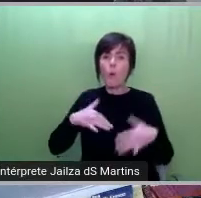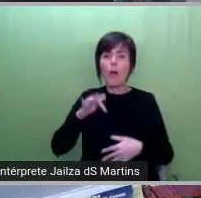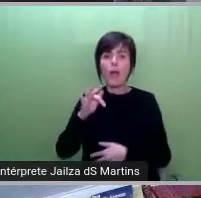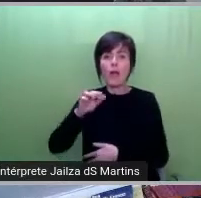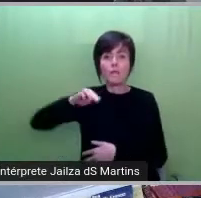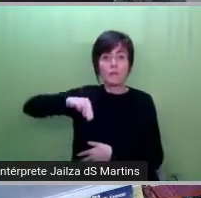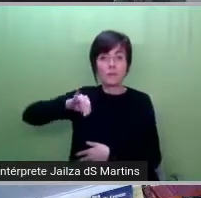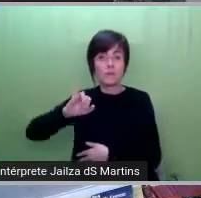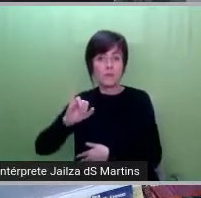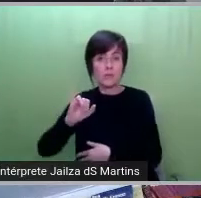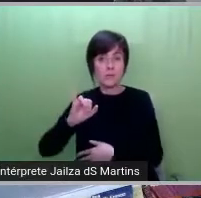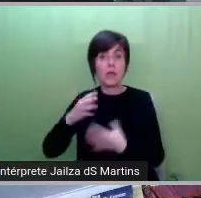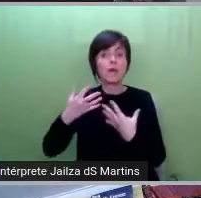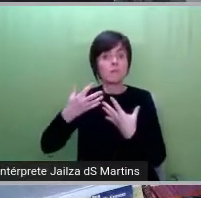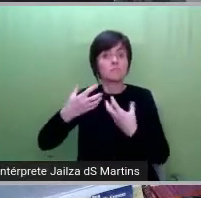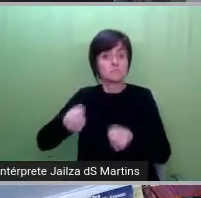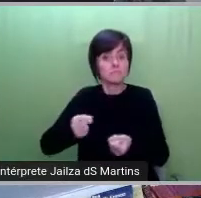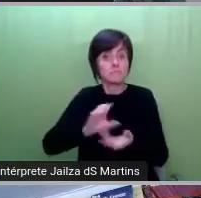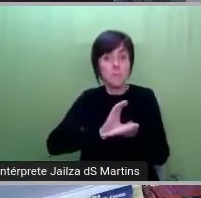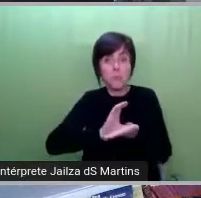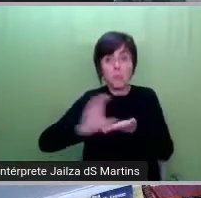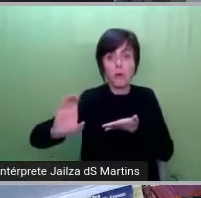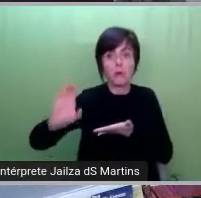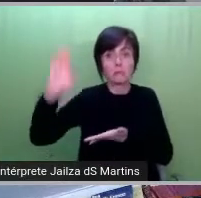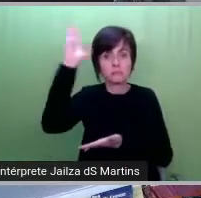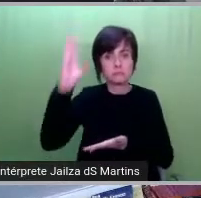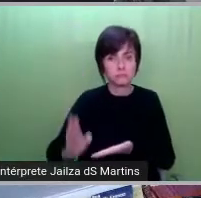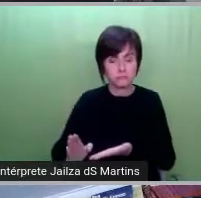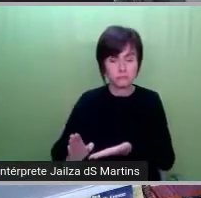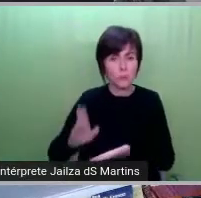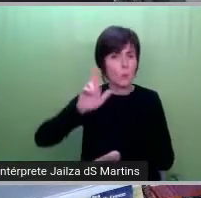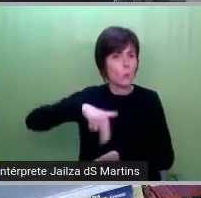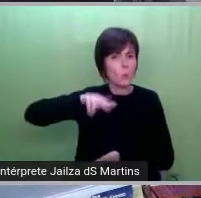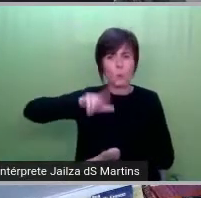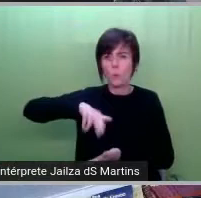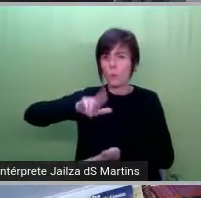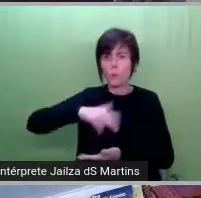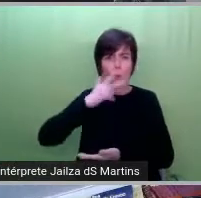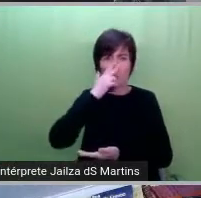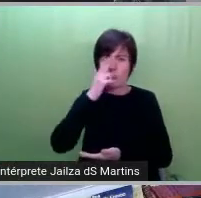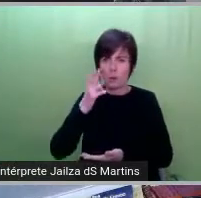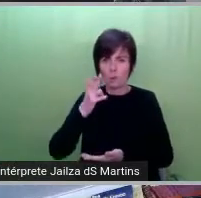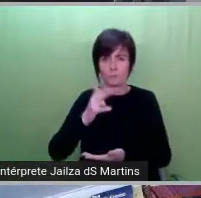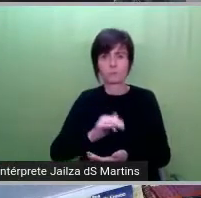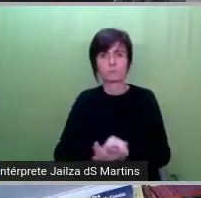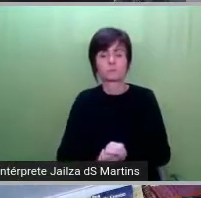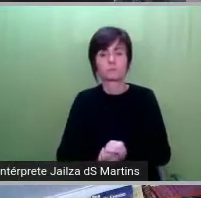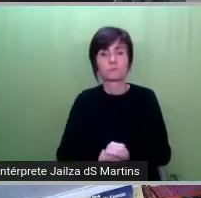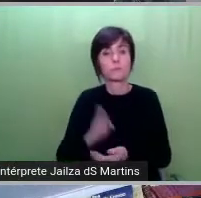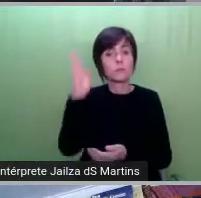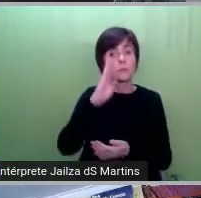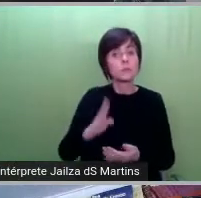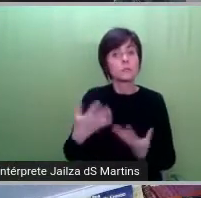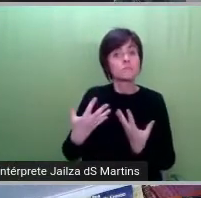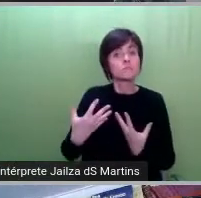para qualquer país do mundo até aquele momento. E aí, o Brasil